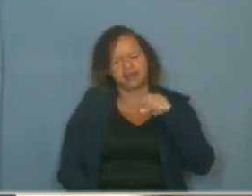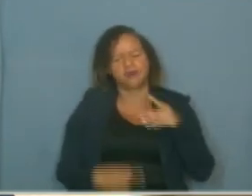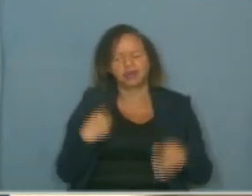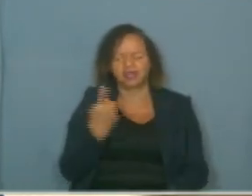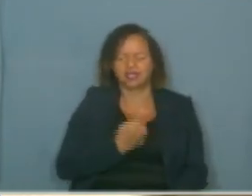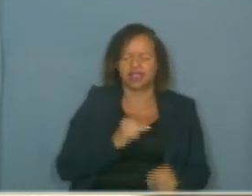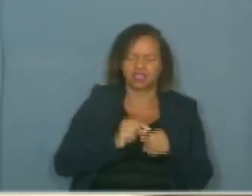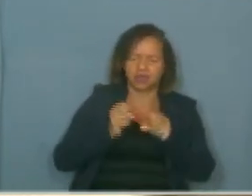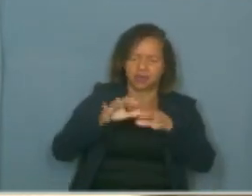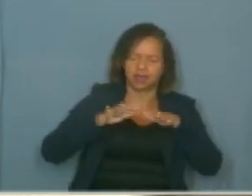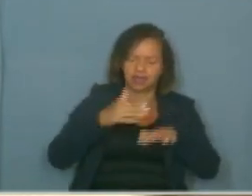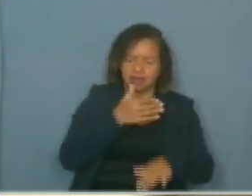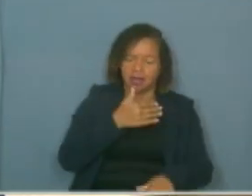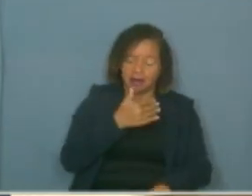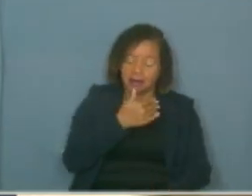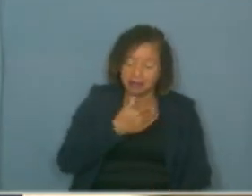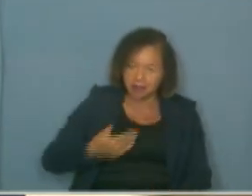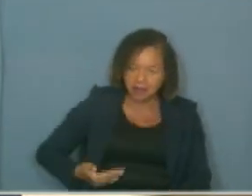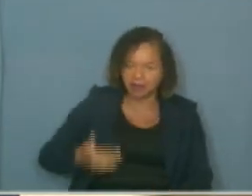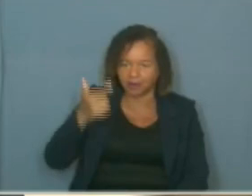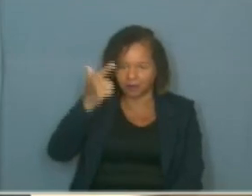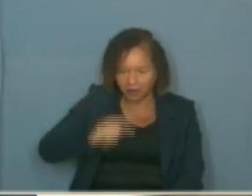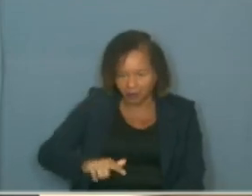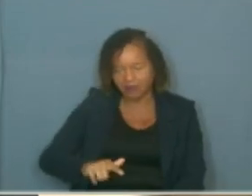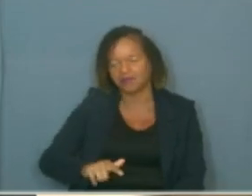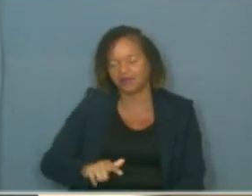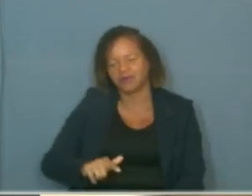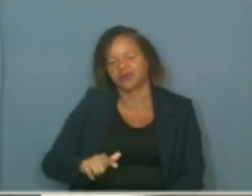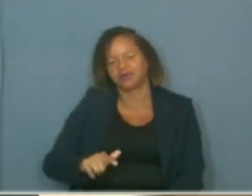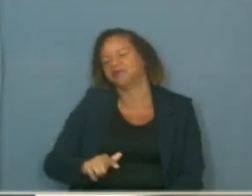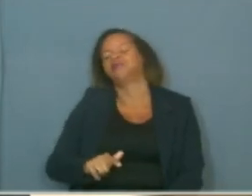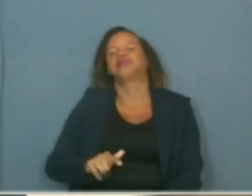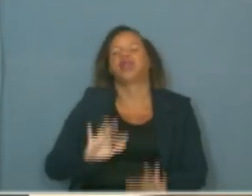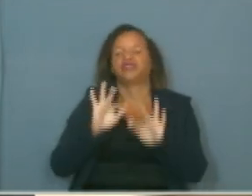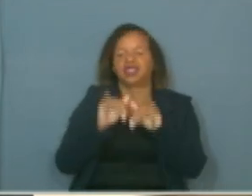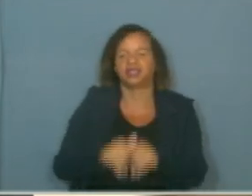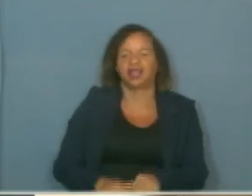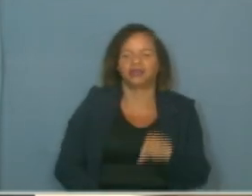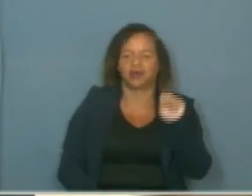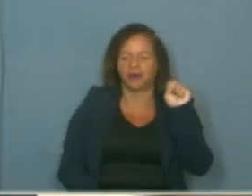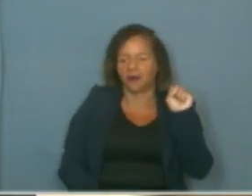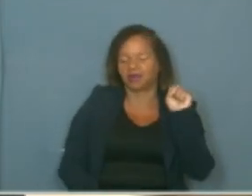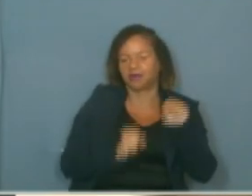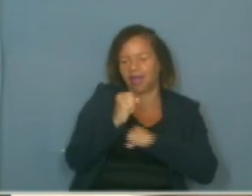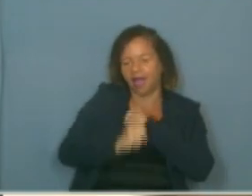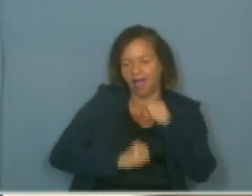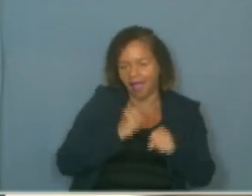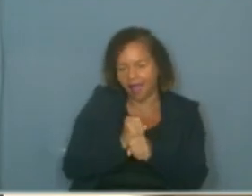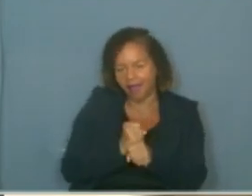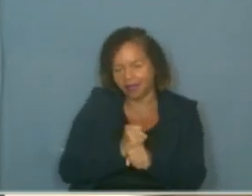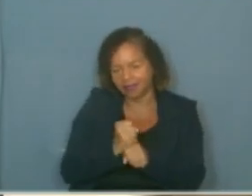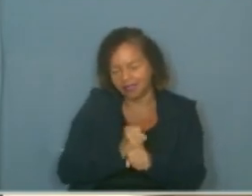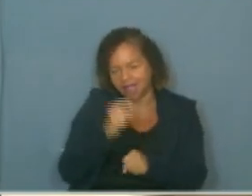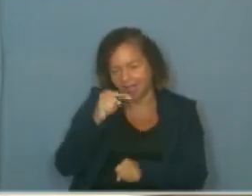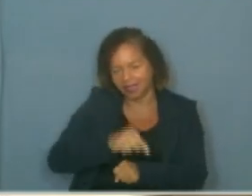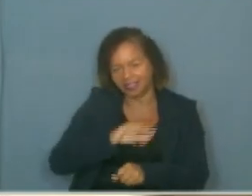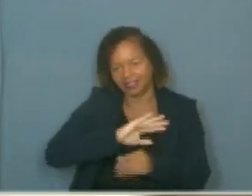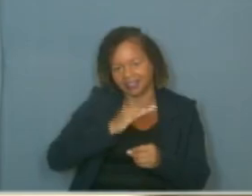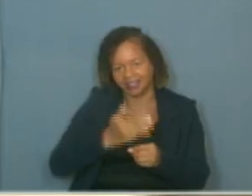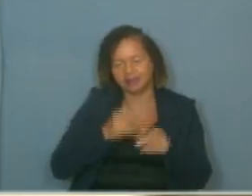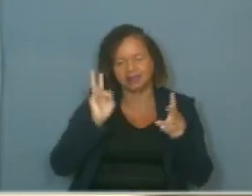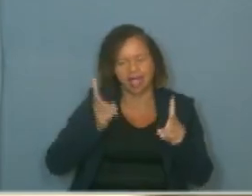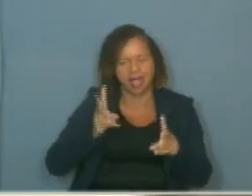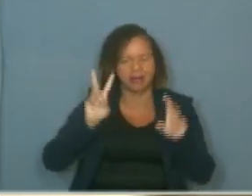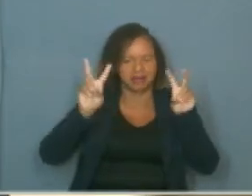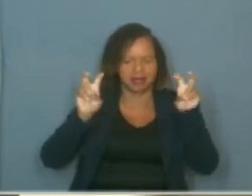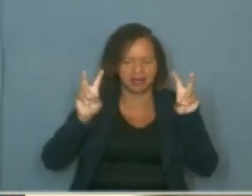fazendo aquela audiência pública, mais uma audiência pública, né, eu estou terminando meu 8º ano aqui na casa, e diversas vezes trouxe esse tema,